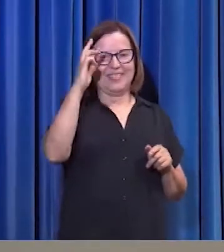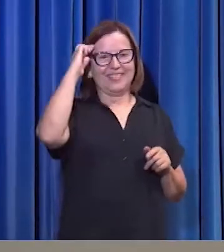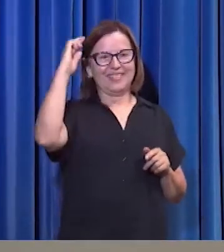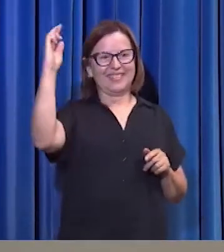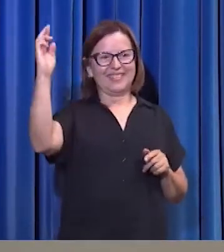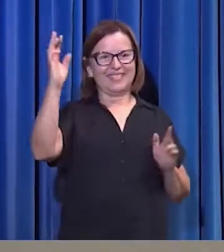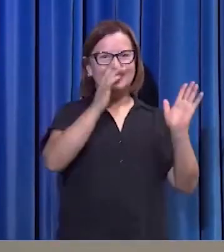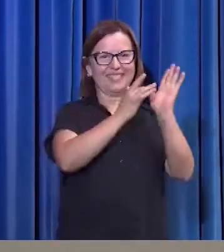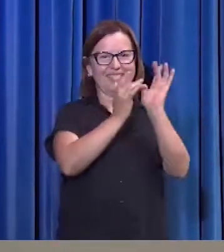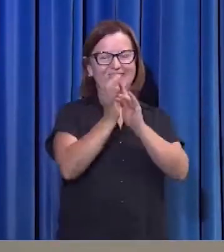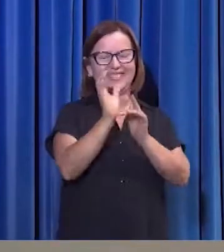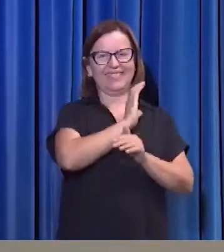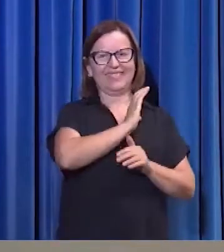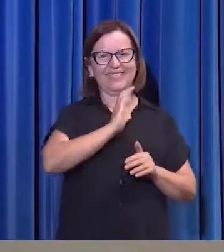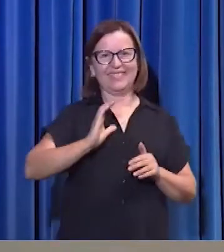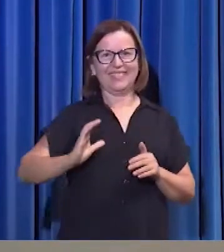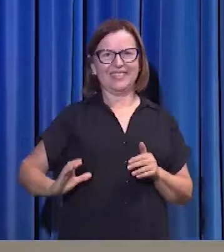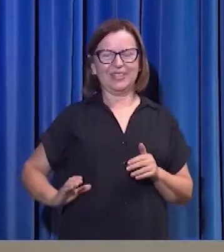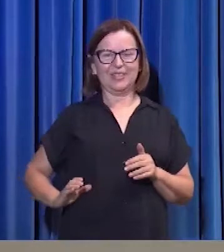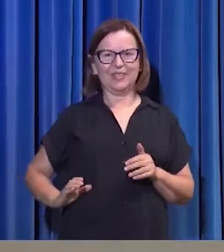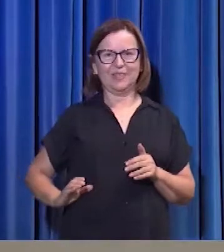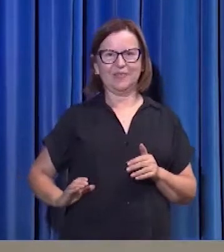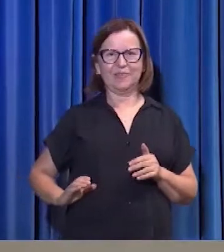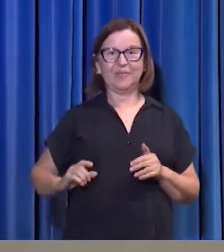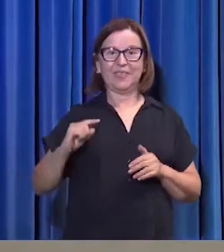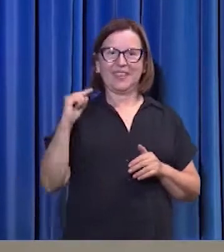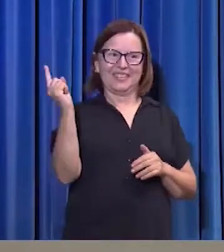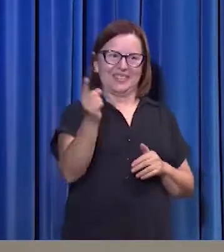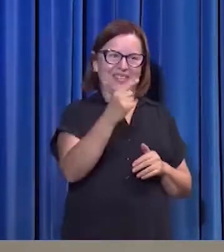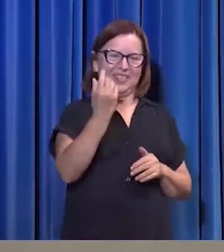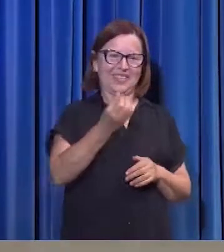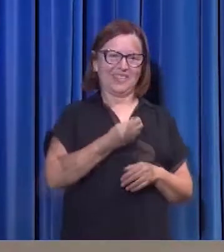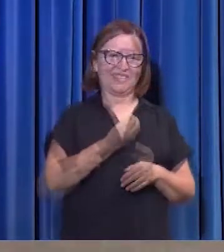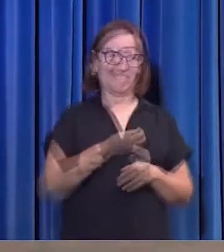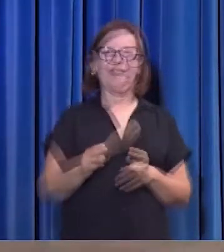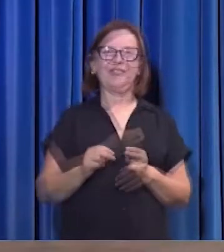Cristo nas nossas vidas.